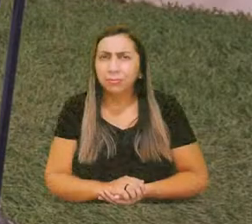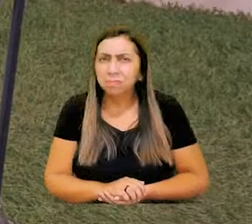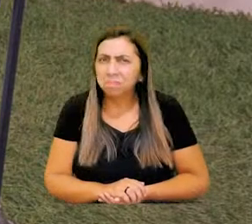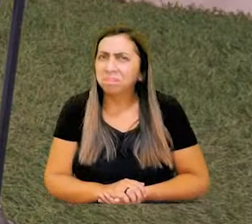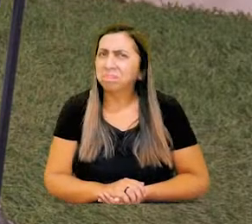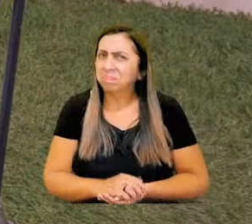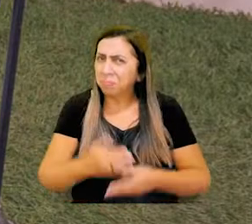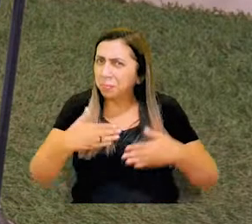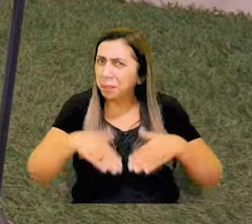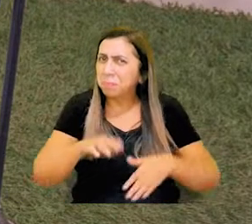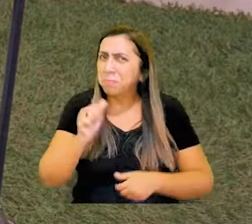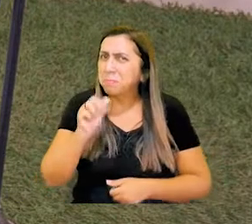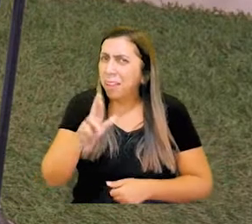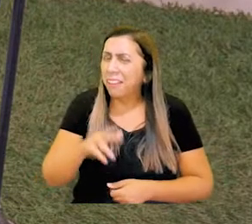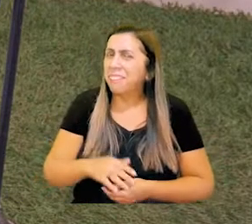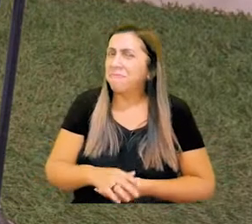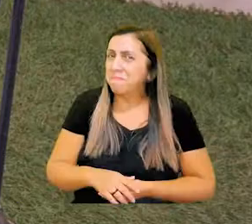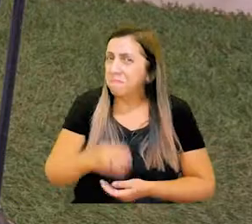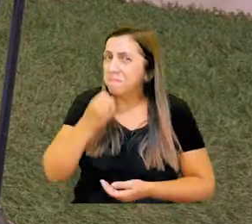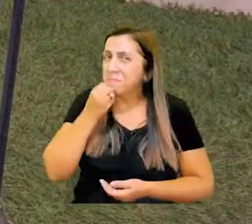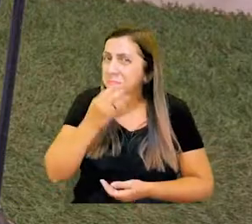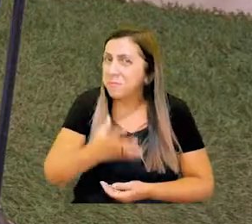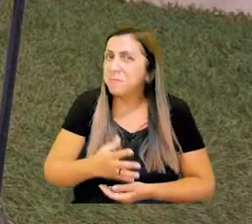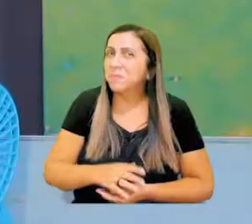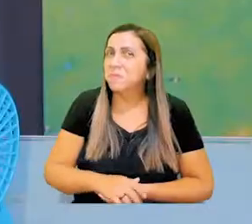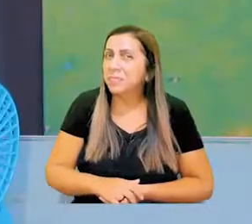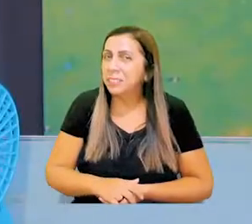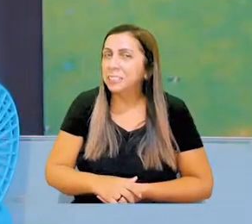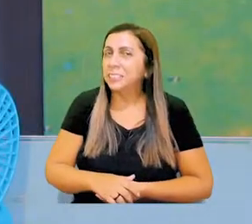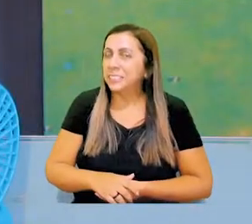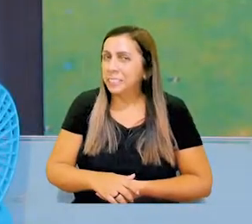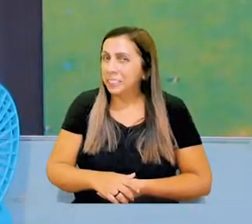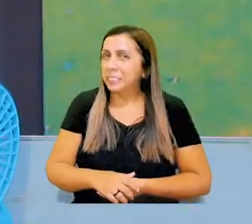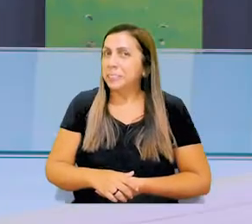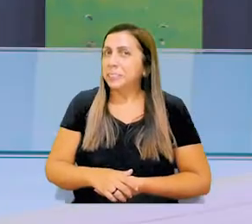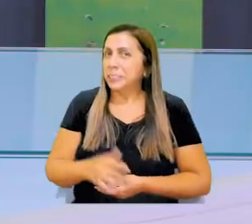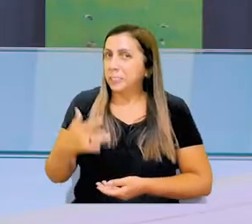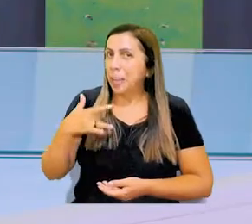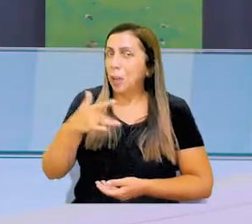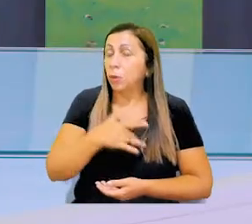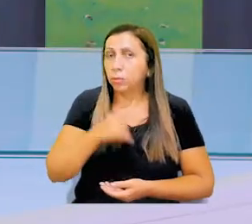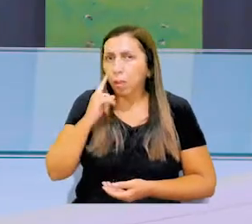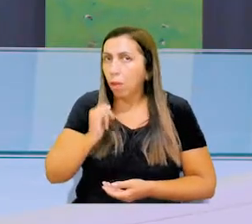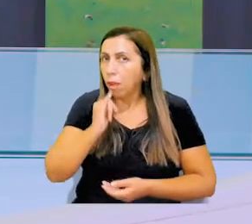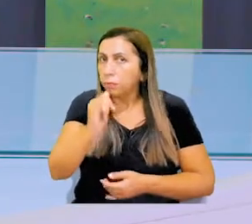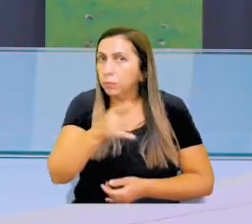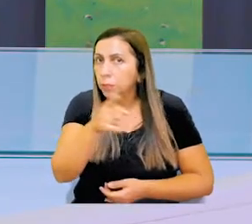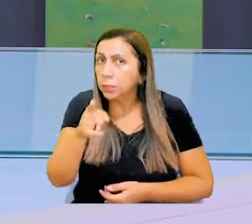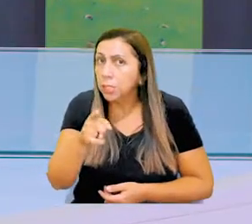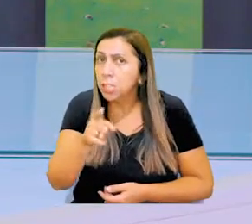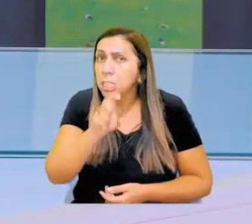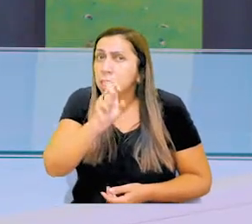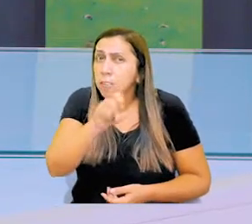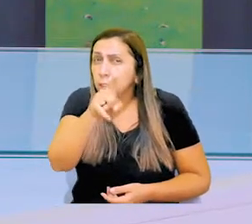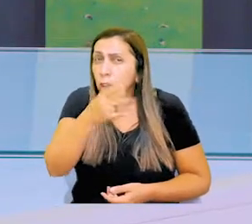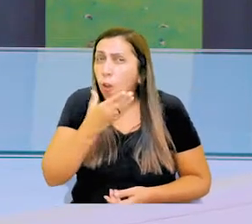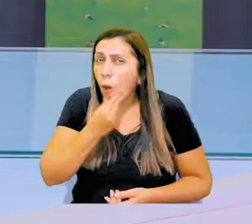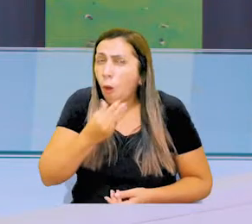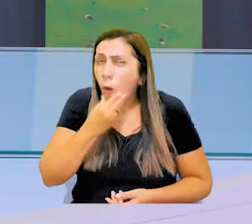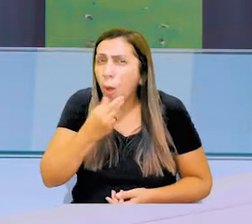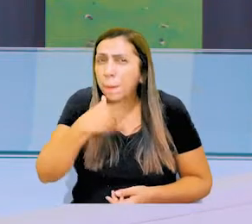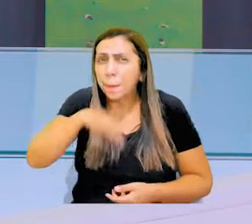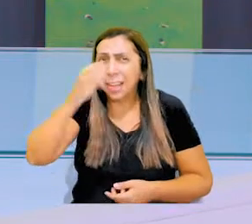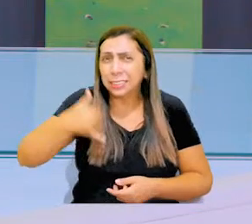Rapaz, mano, um banhozinho de mar seria bom mesmo, viu? Saúde! E eu vou dar só um toque pra vocês. Se você for